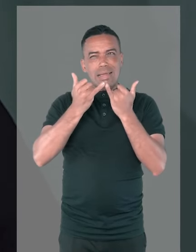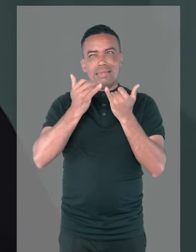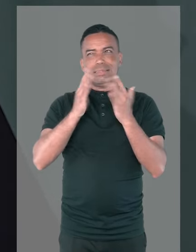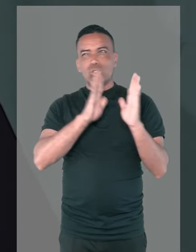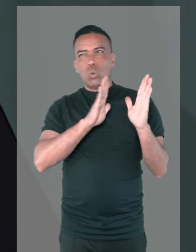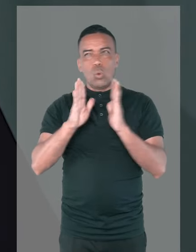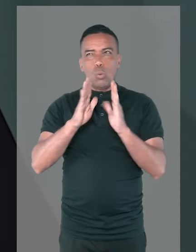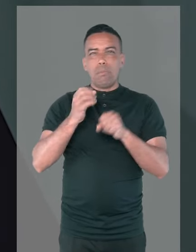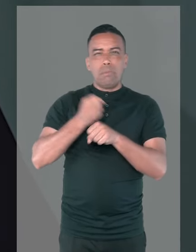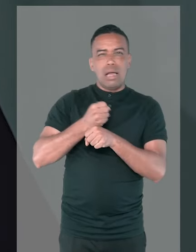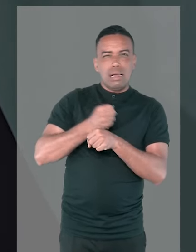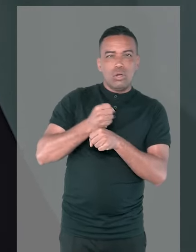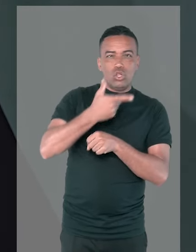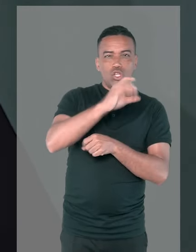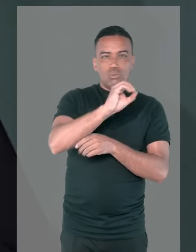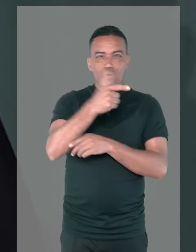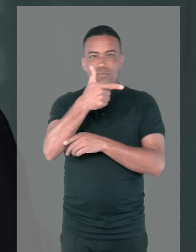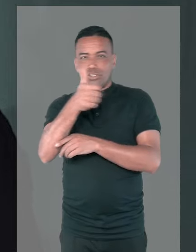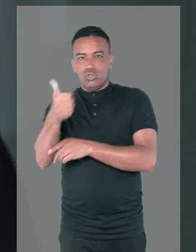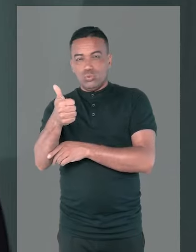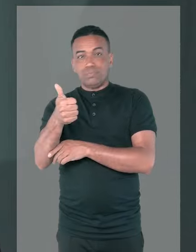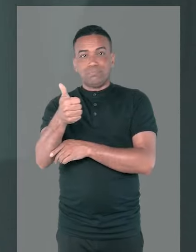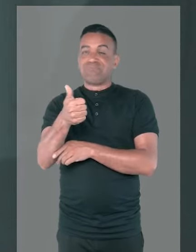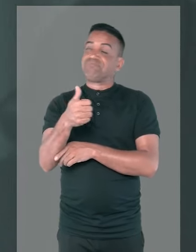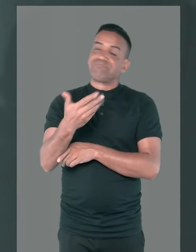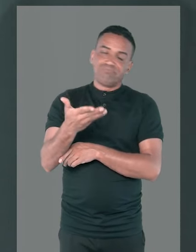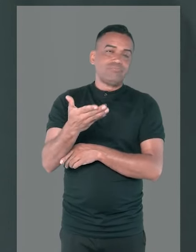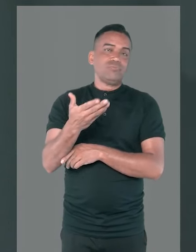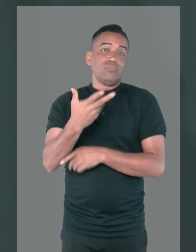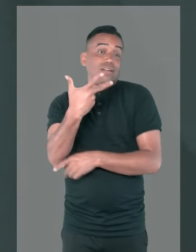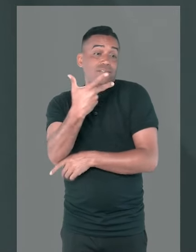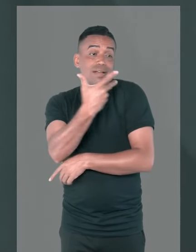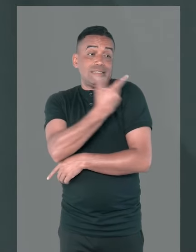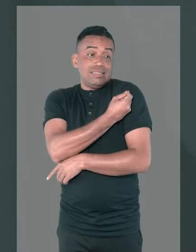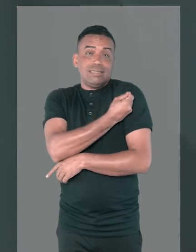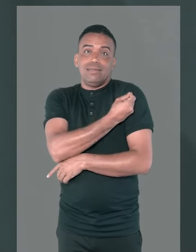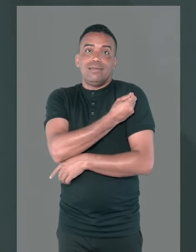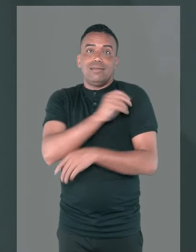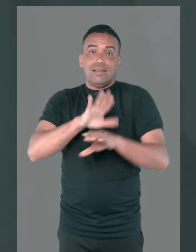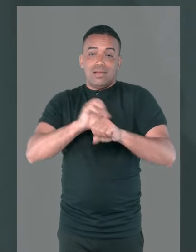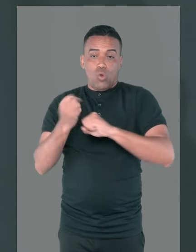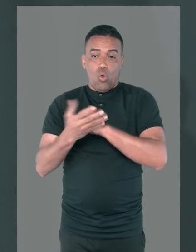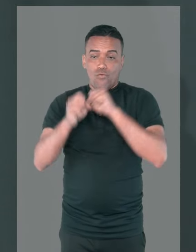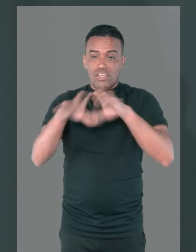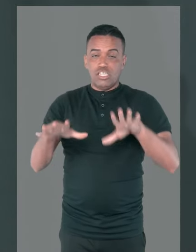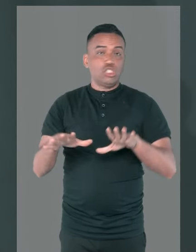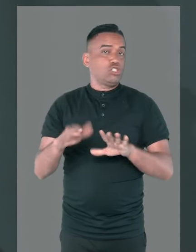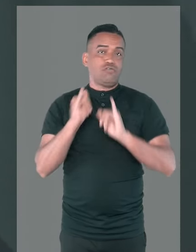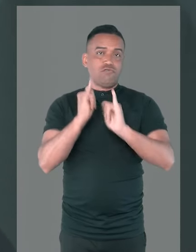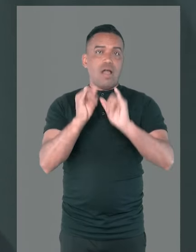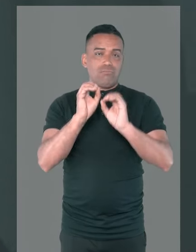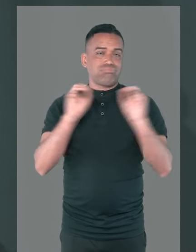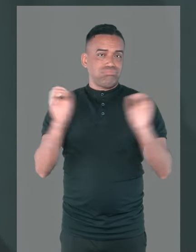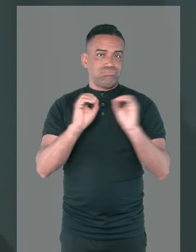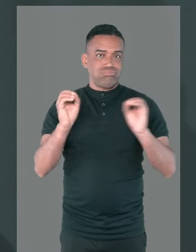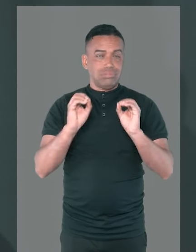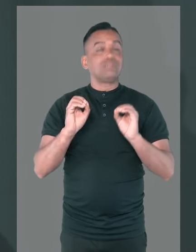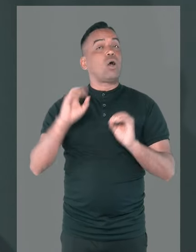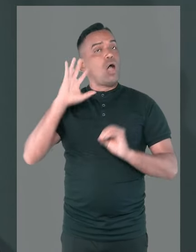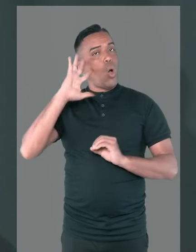de 2021, pois não é mencionada a vacina para a Covid na narrativa. E tudo se dá